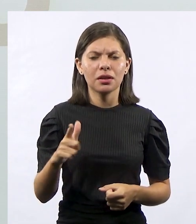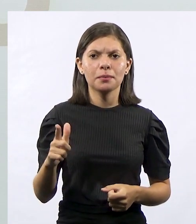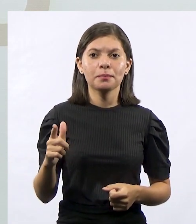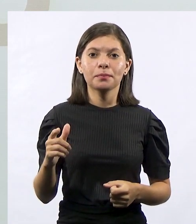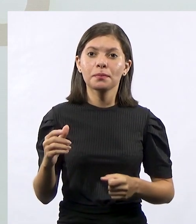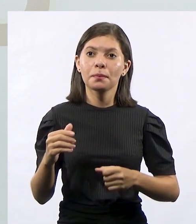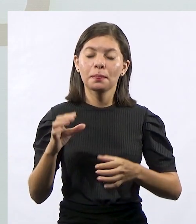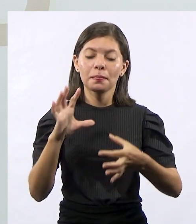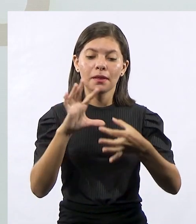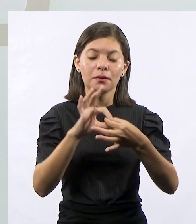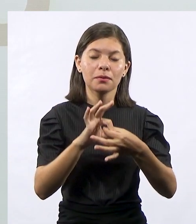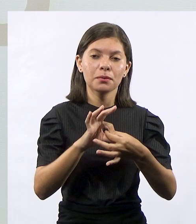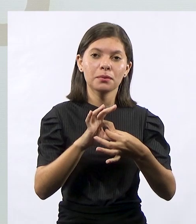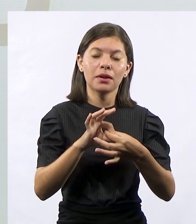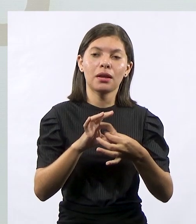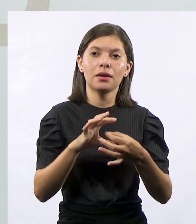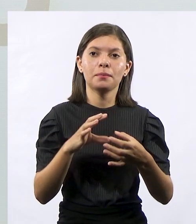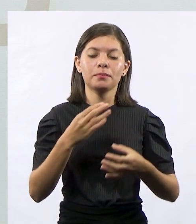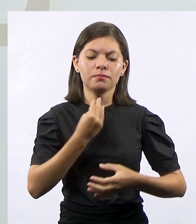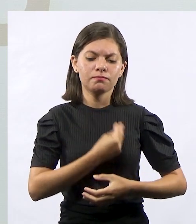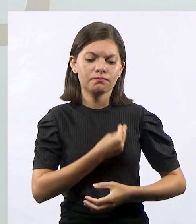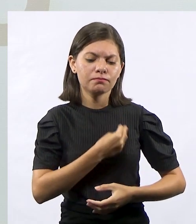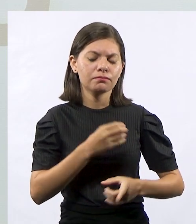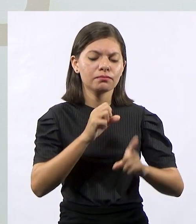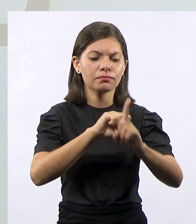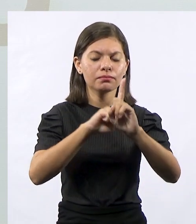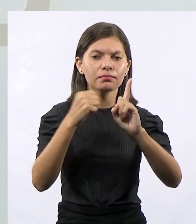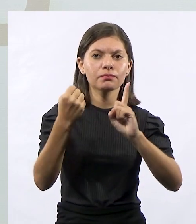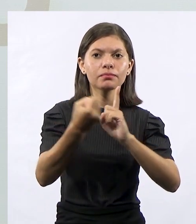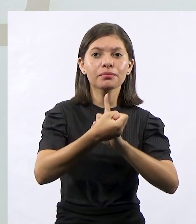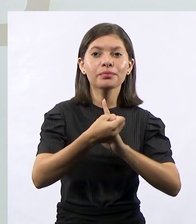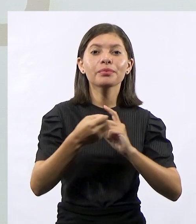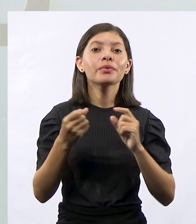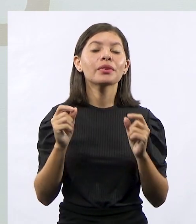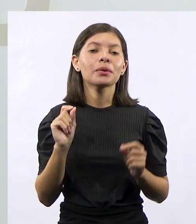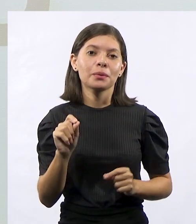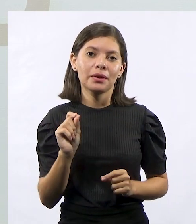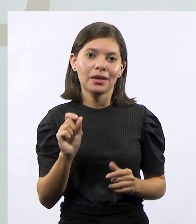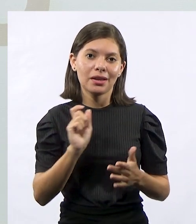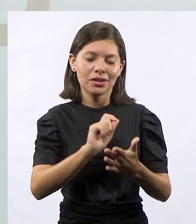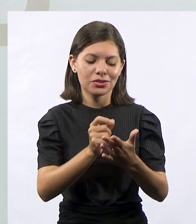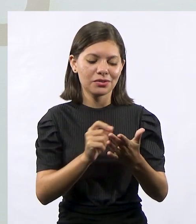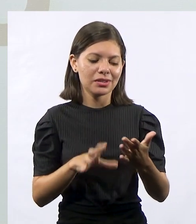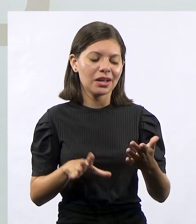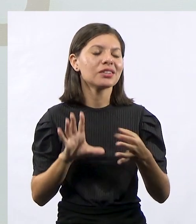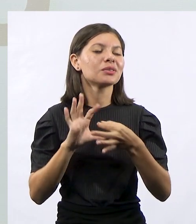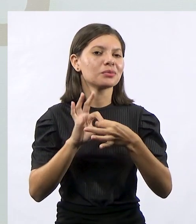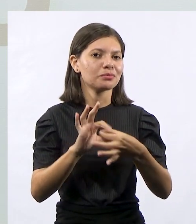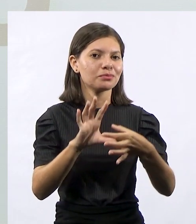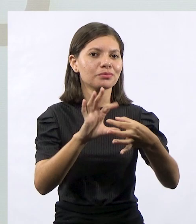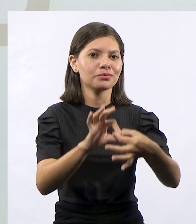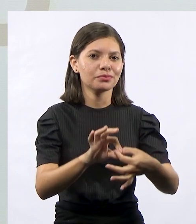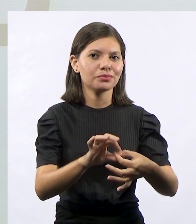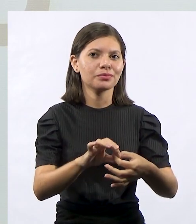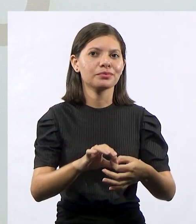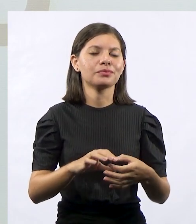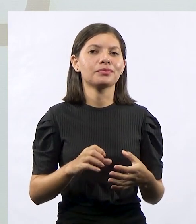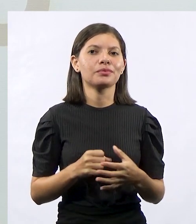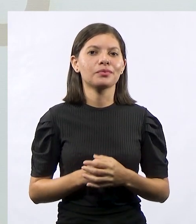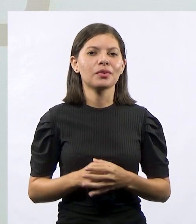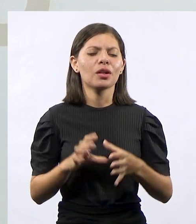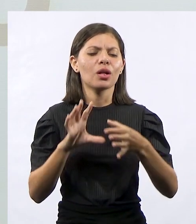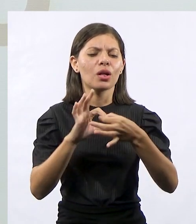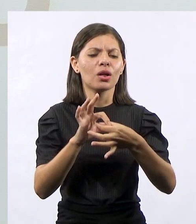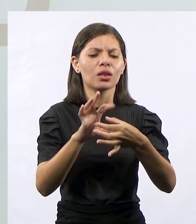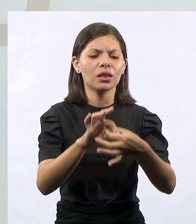com a sociedade, com a comunidade. Isso quer dizer que a atividade escolar tem que ser